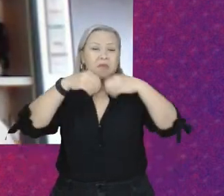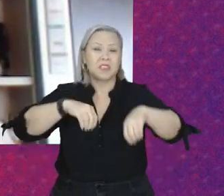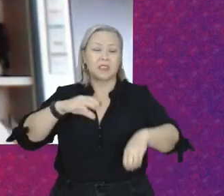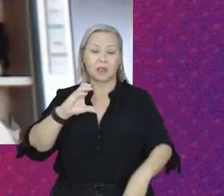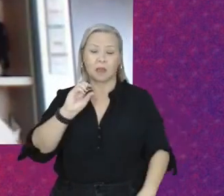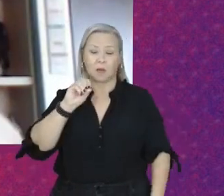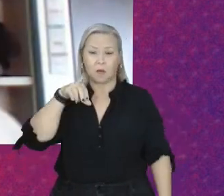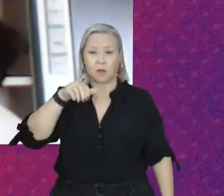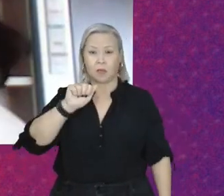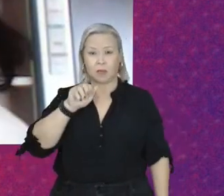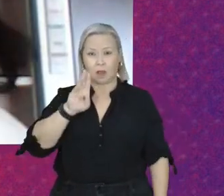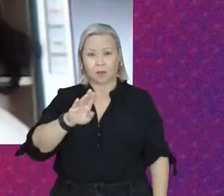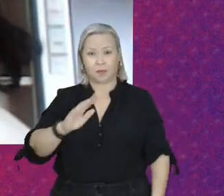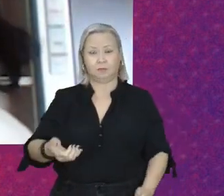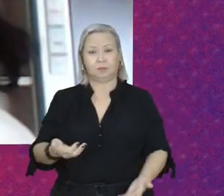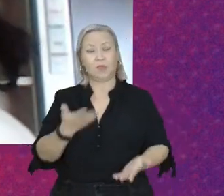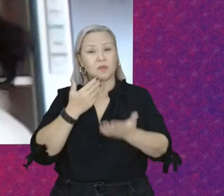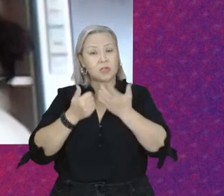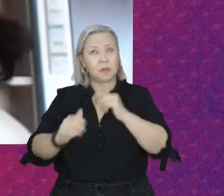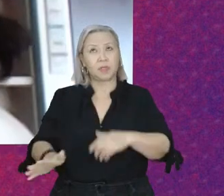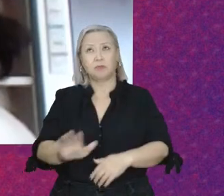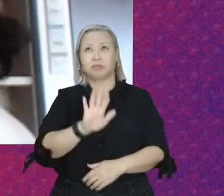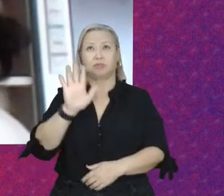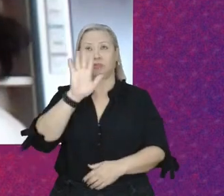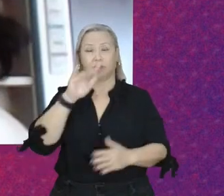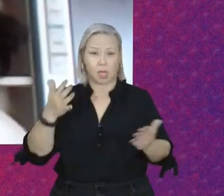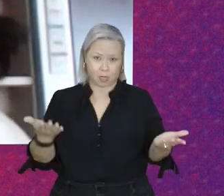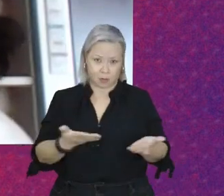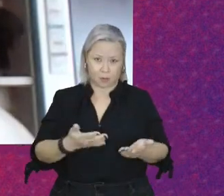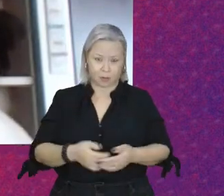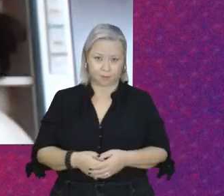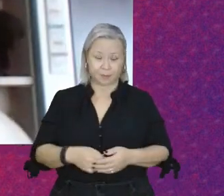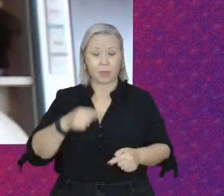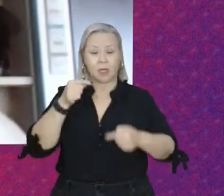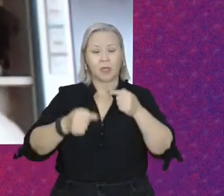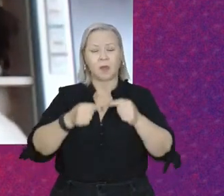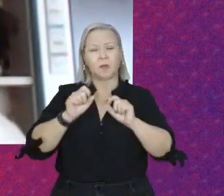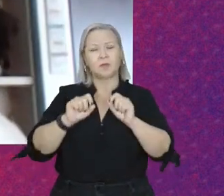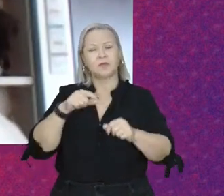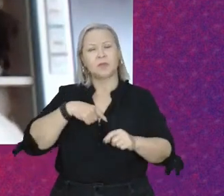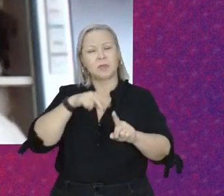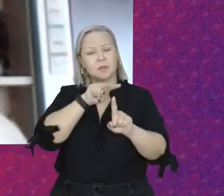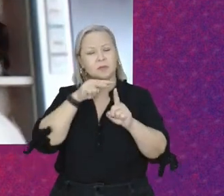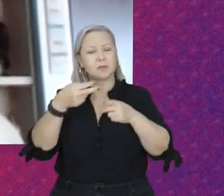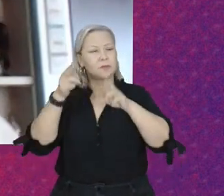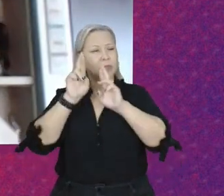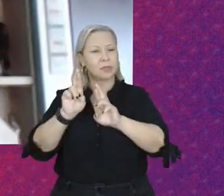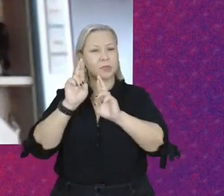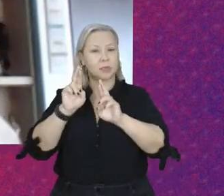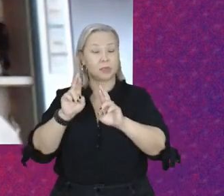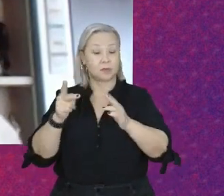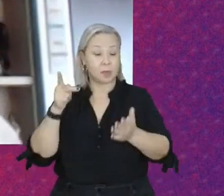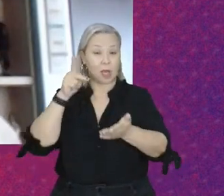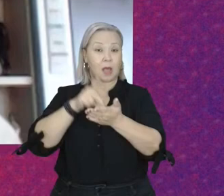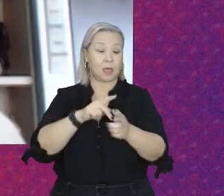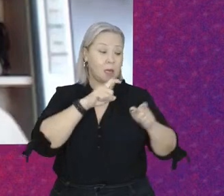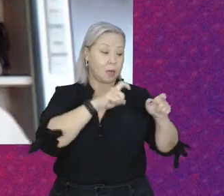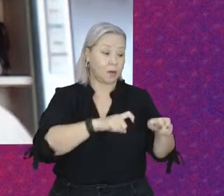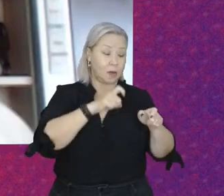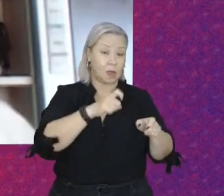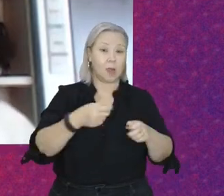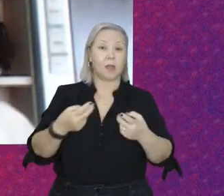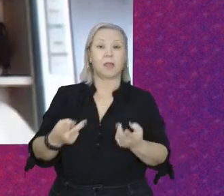E essas políticas nossas, elas trouxeram uma outra perspectiva para as mulheres rurais, que é a perspectiva